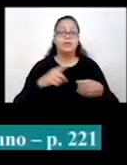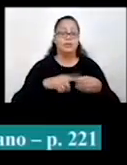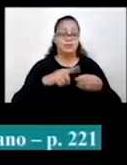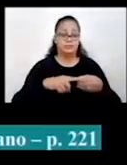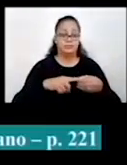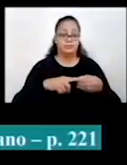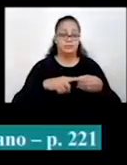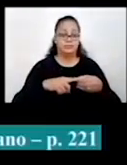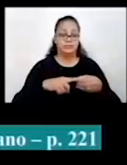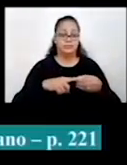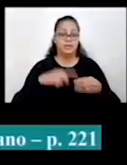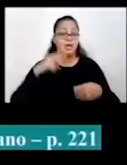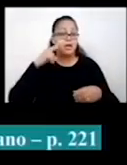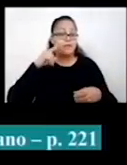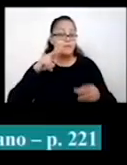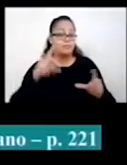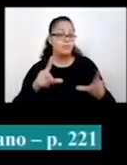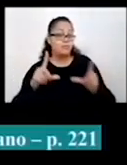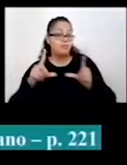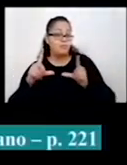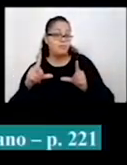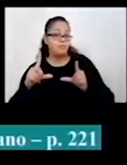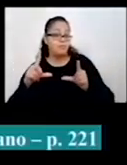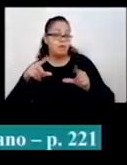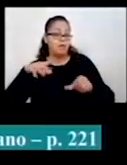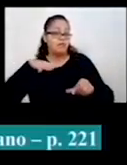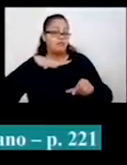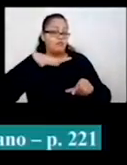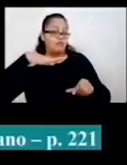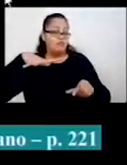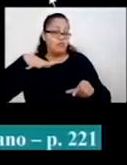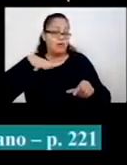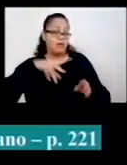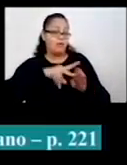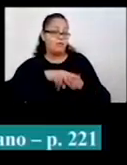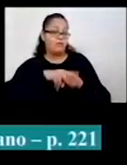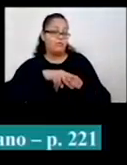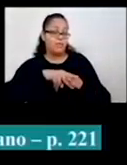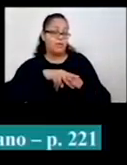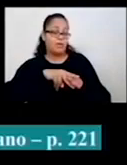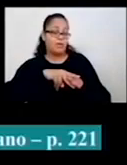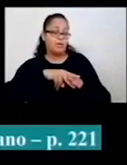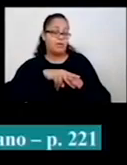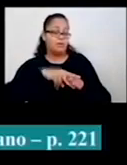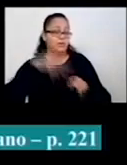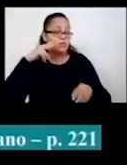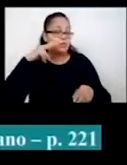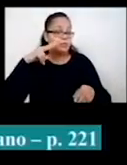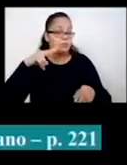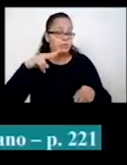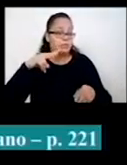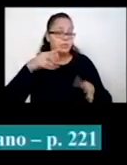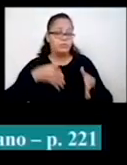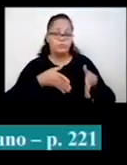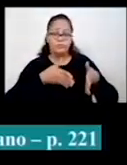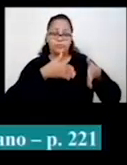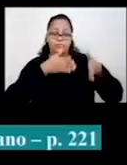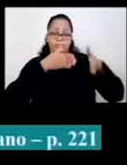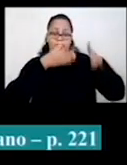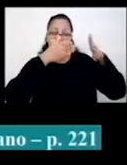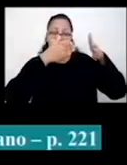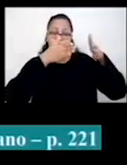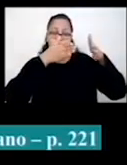município. Aqui a gente vê uma imagem aérea da porção central do município de Barretos, a gente pode observar, uma